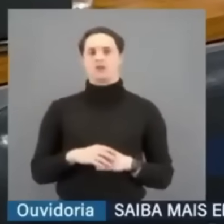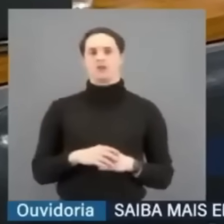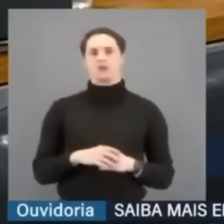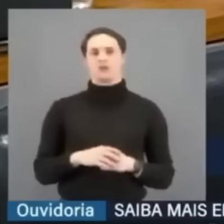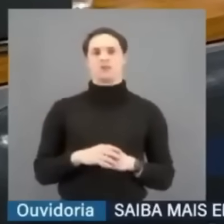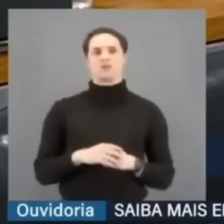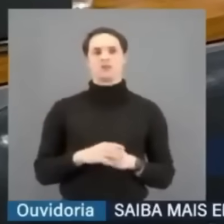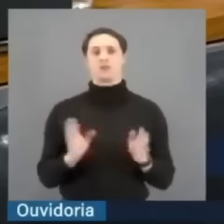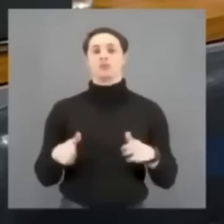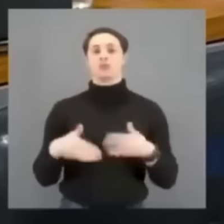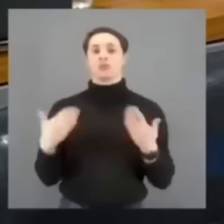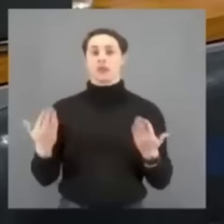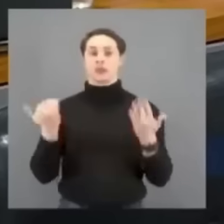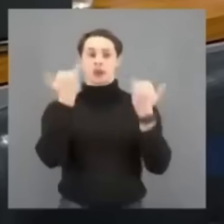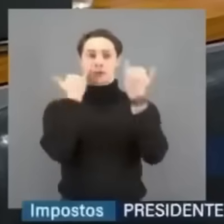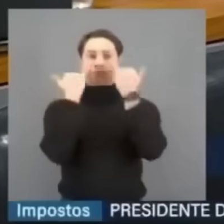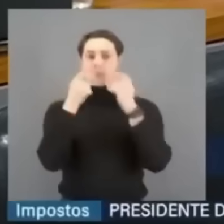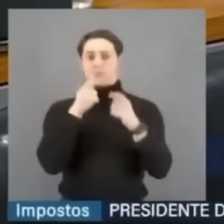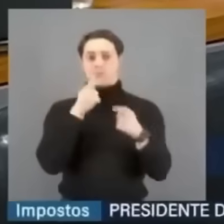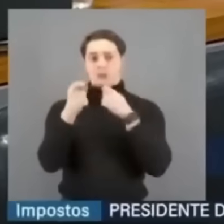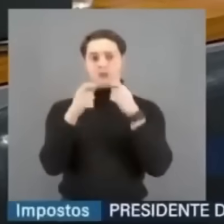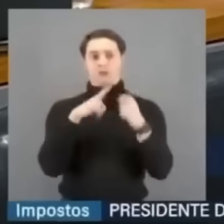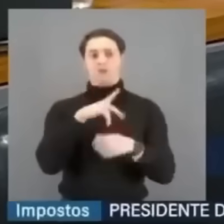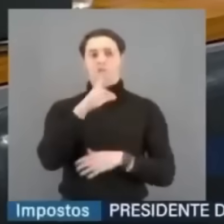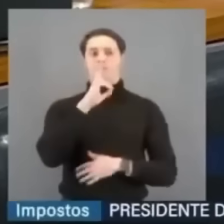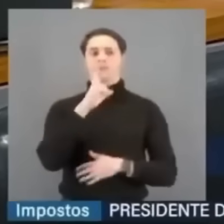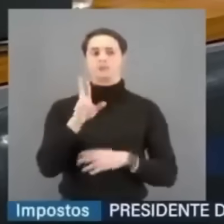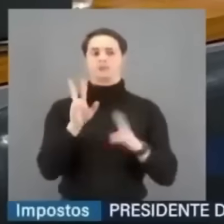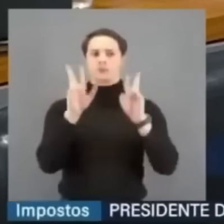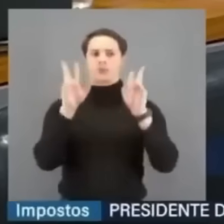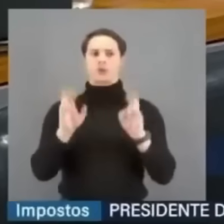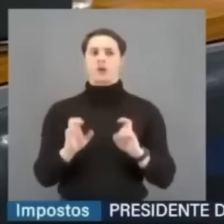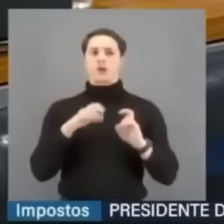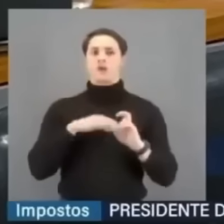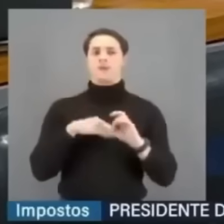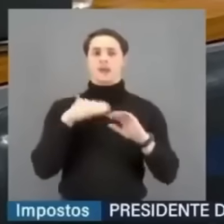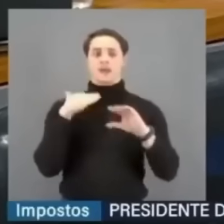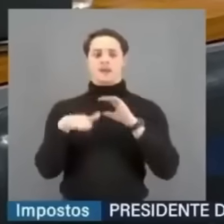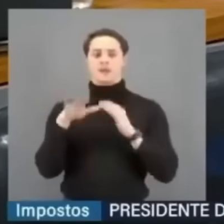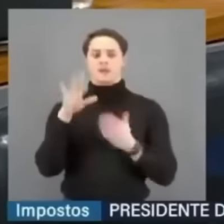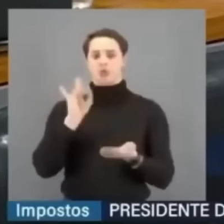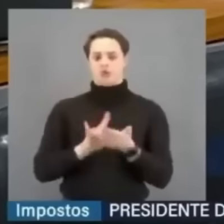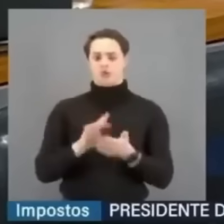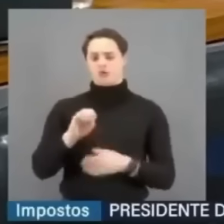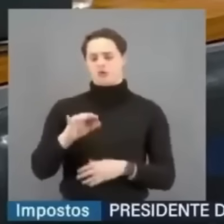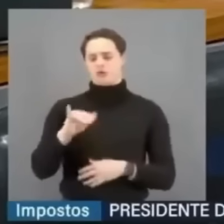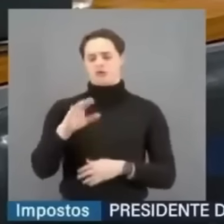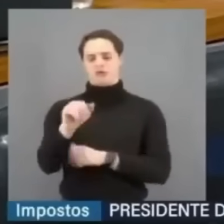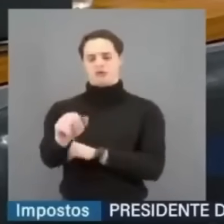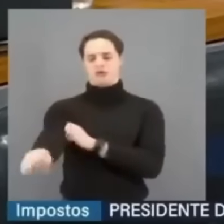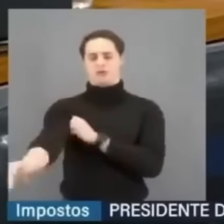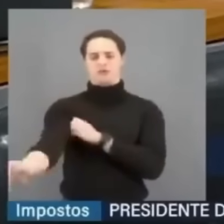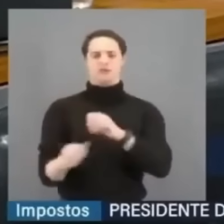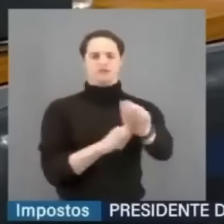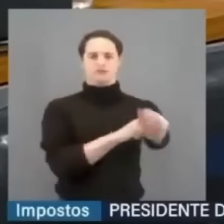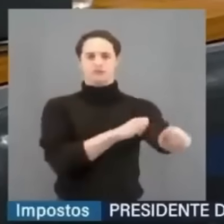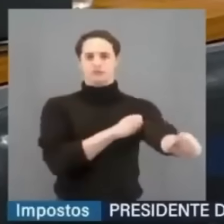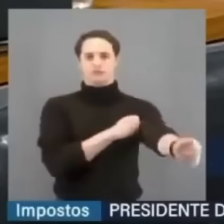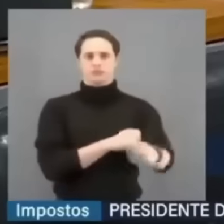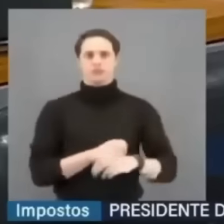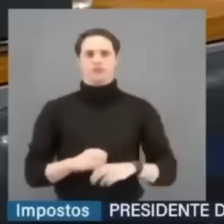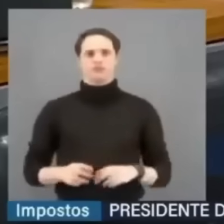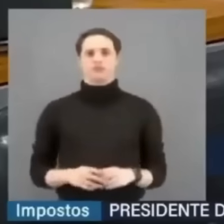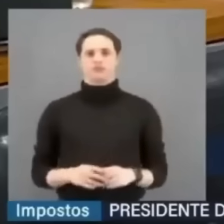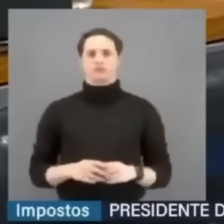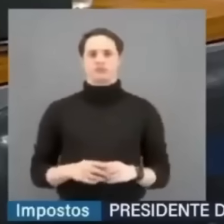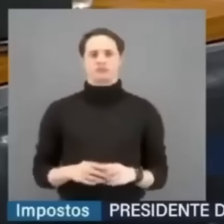recebeu a seguinte resposta em relação a e-mails oficiais, ao e-mail oficial do senhor,